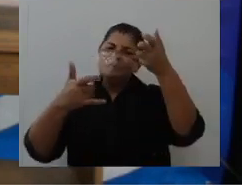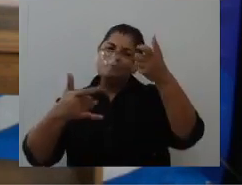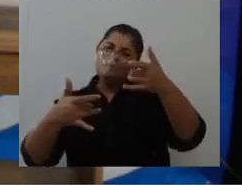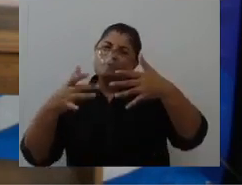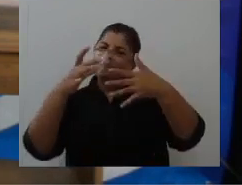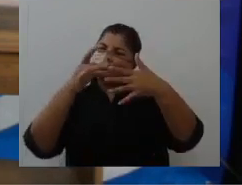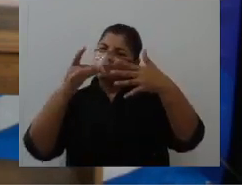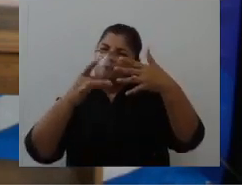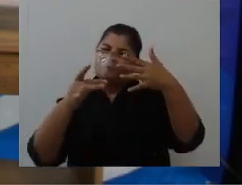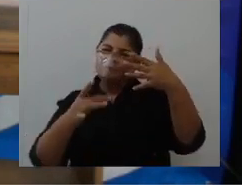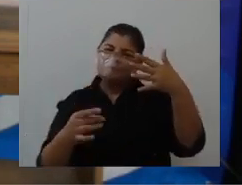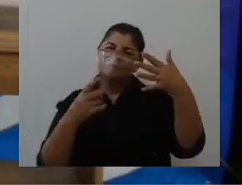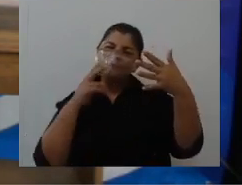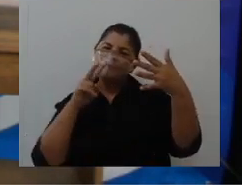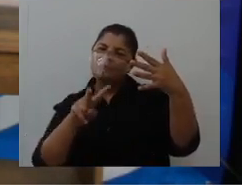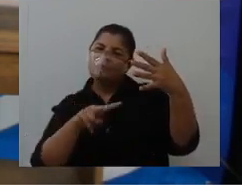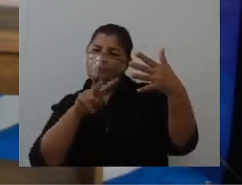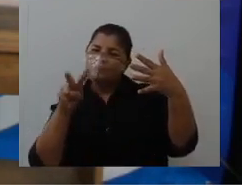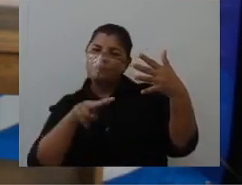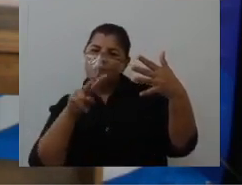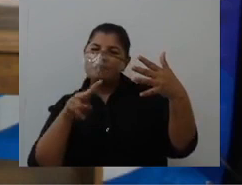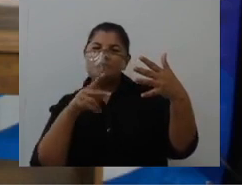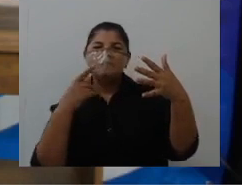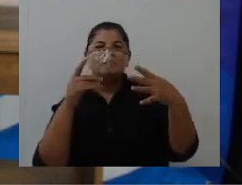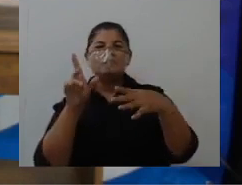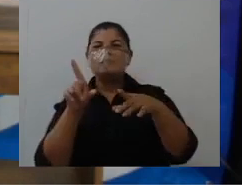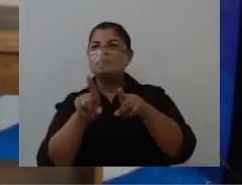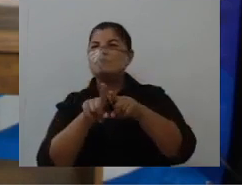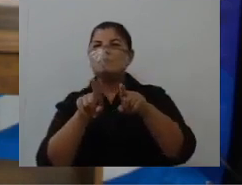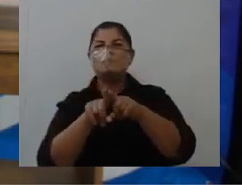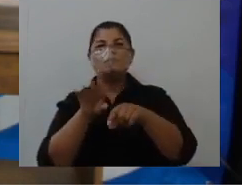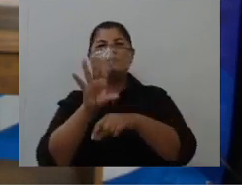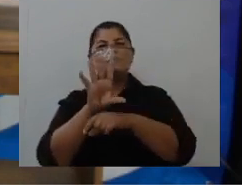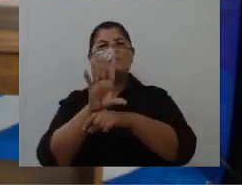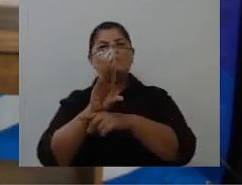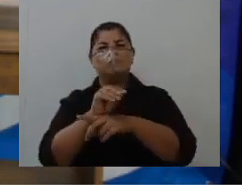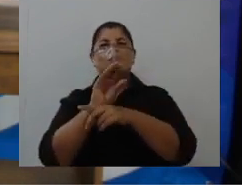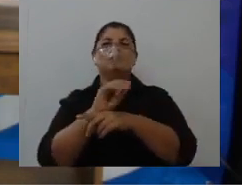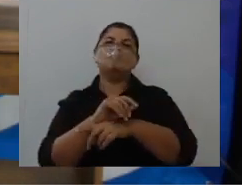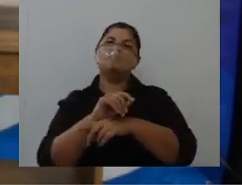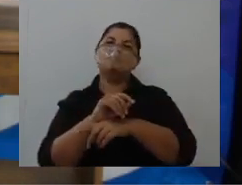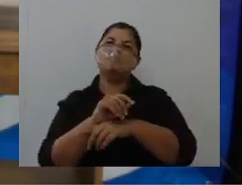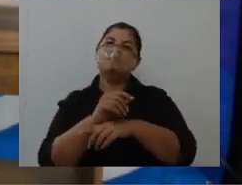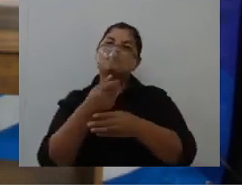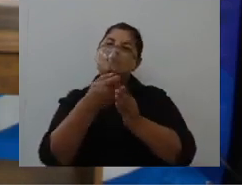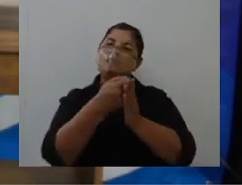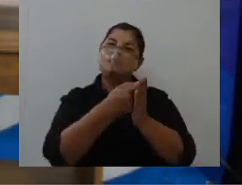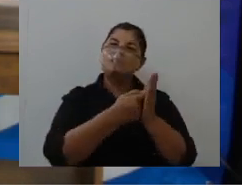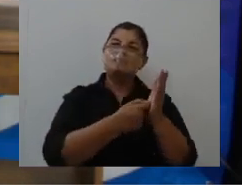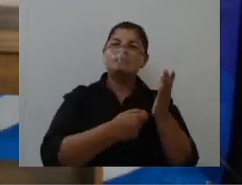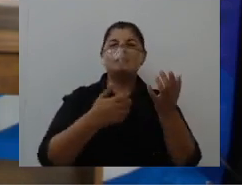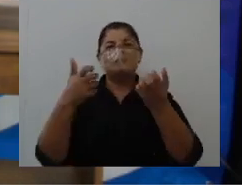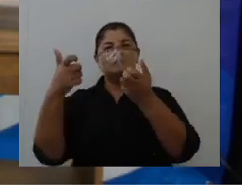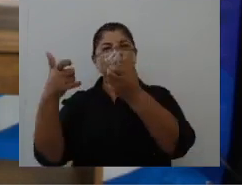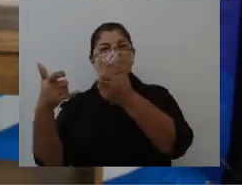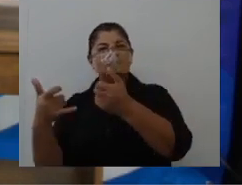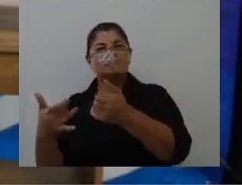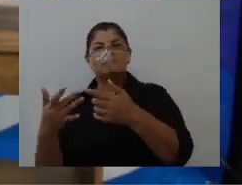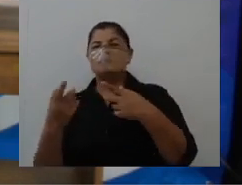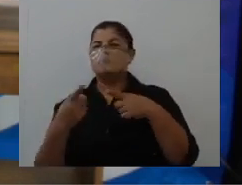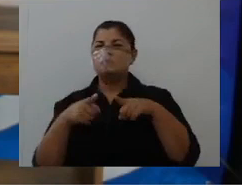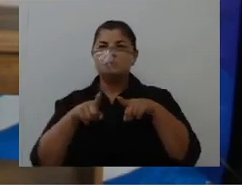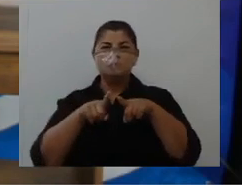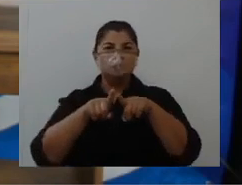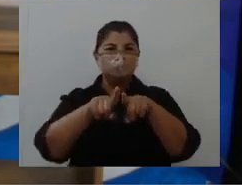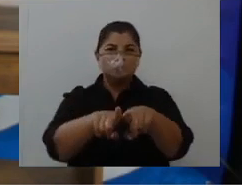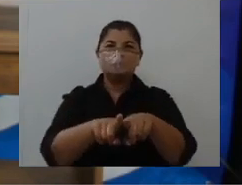consegue ver, né? É como se fosse uma fotografia. Lembrando que narração e descrição andam juntas, tá? É muito comum você pegar um romance, sei